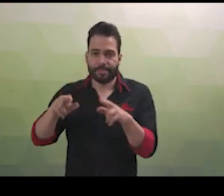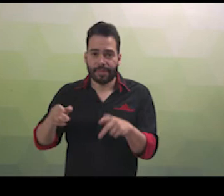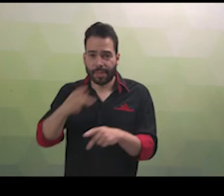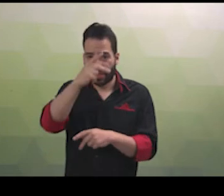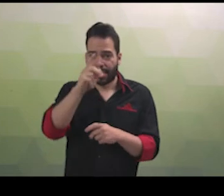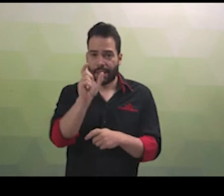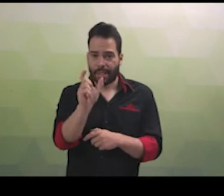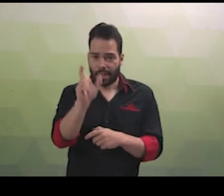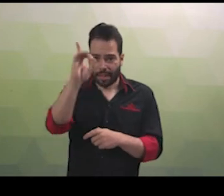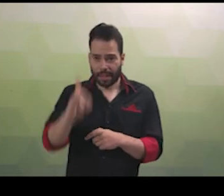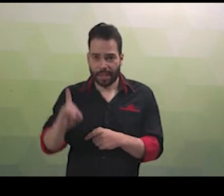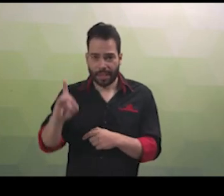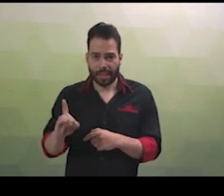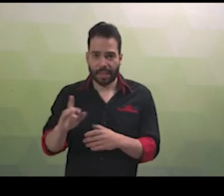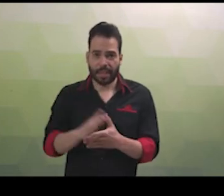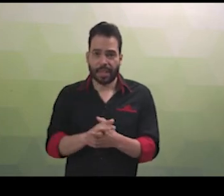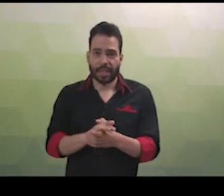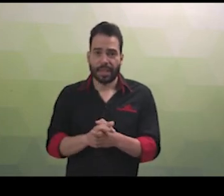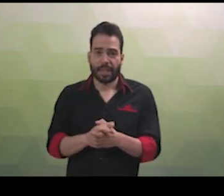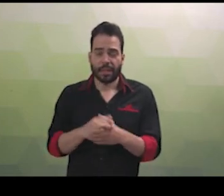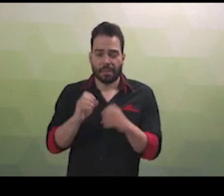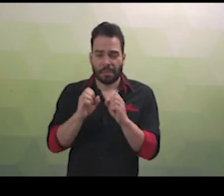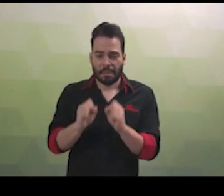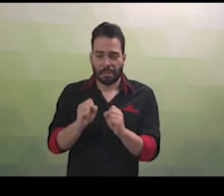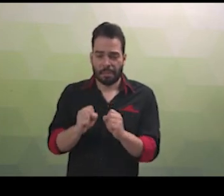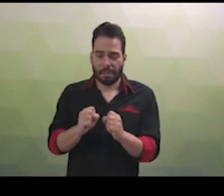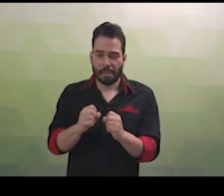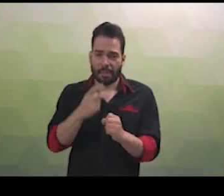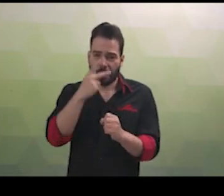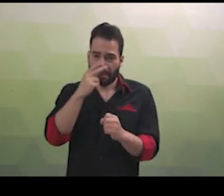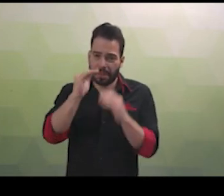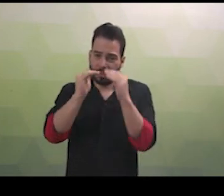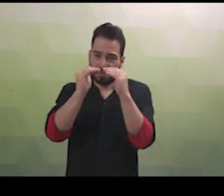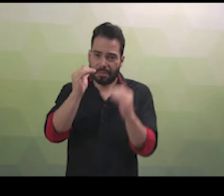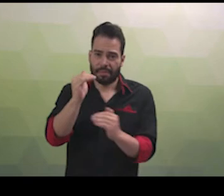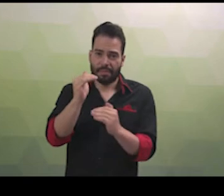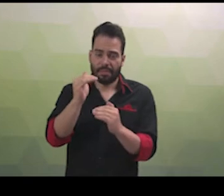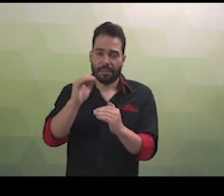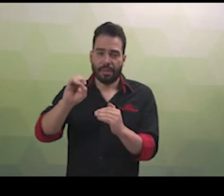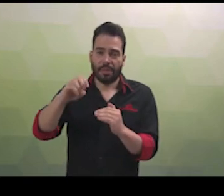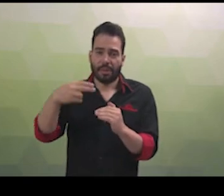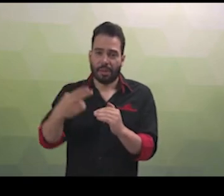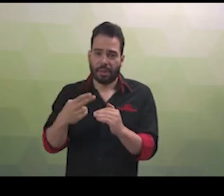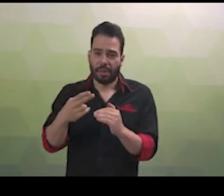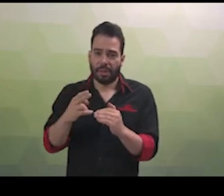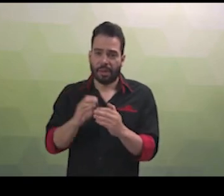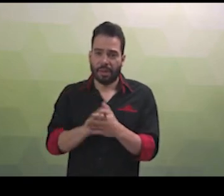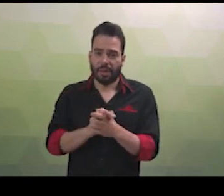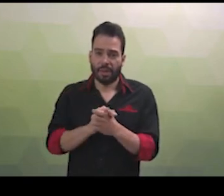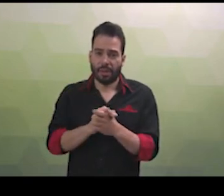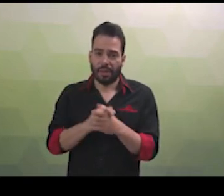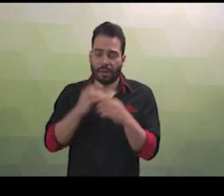palavra deficiente, dependendo do contexto em que for empregada, pode soar como forma de diminuir alguém ou ser até